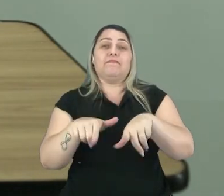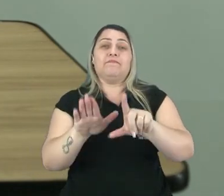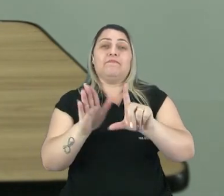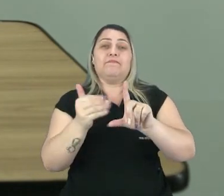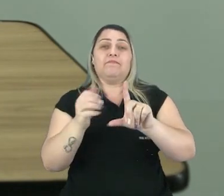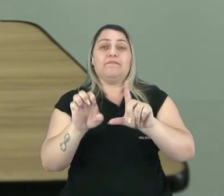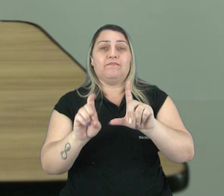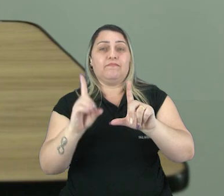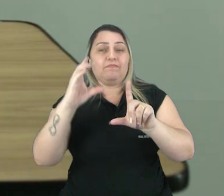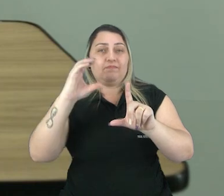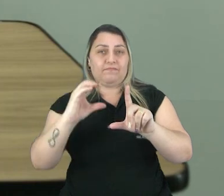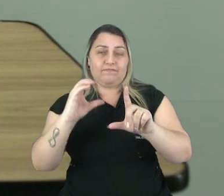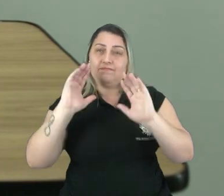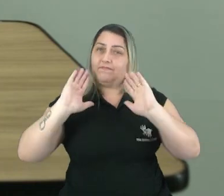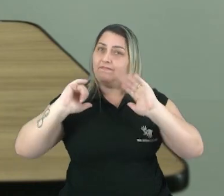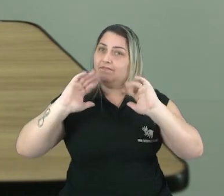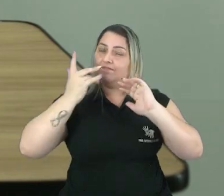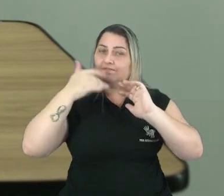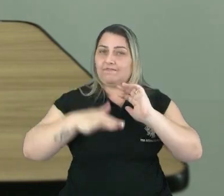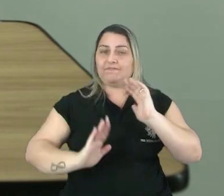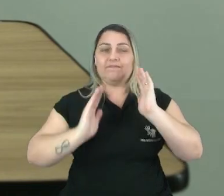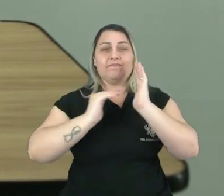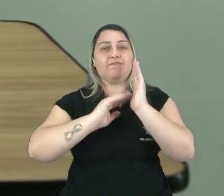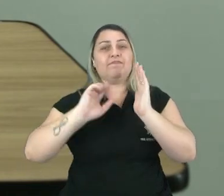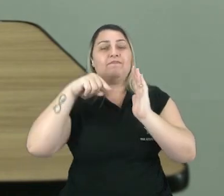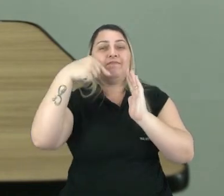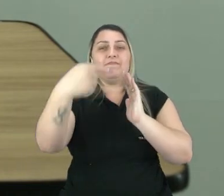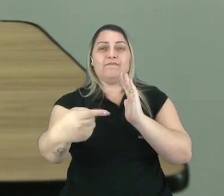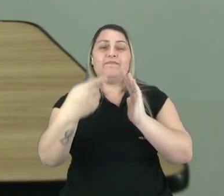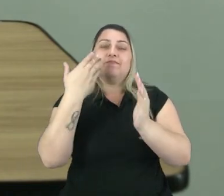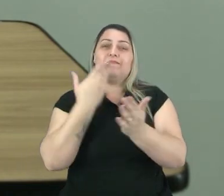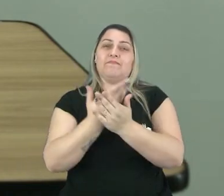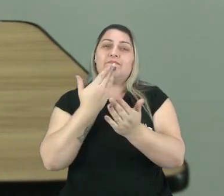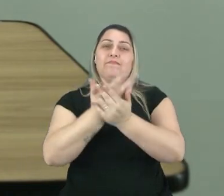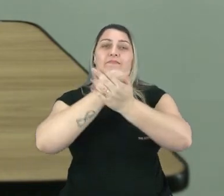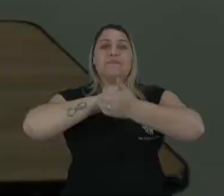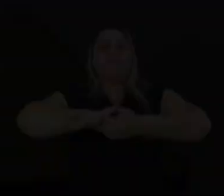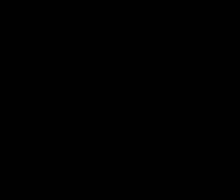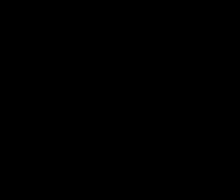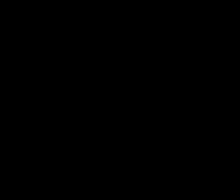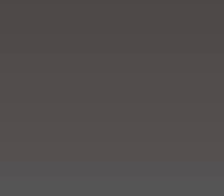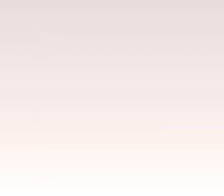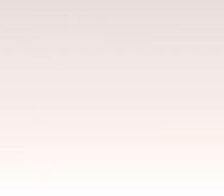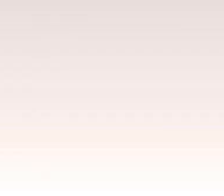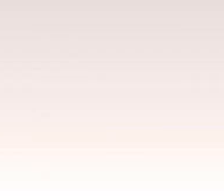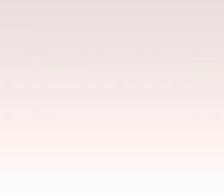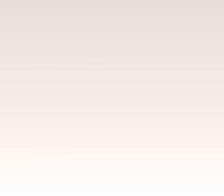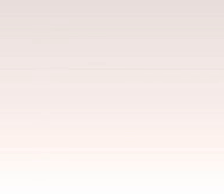acesse a plataforma Eduque. Tchau, tchau, crianças! Até a nossa próxima aula!